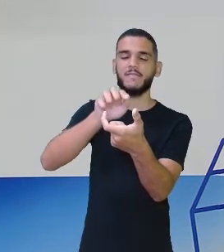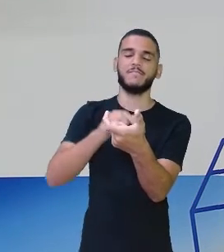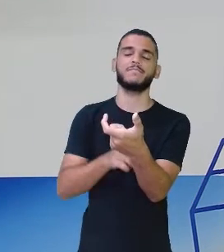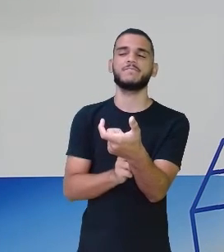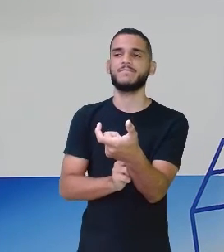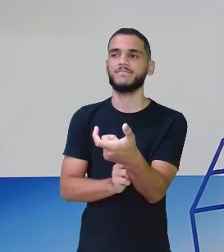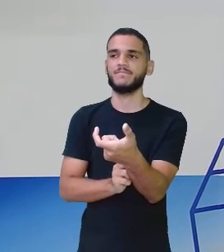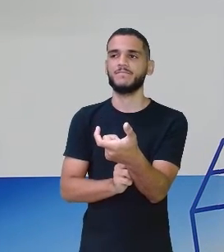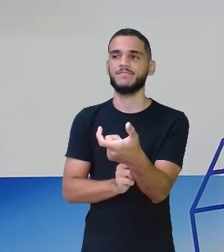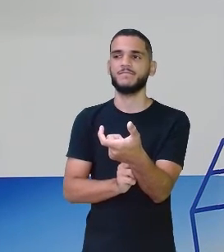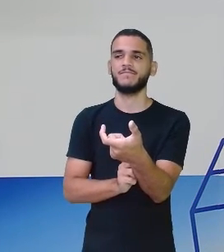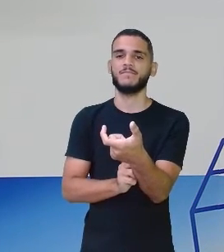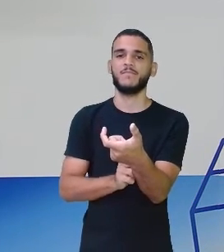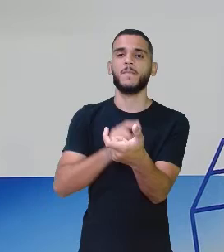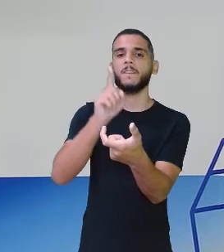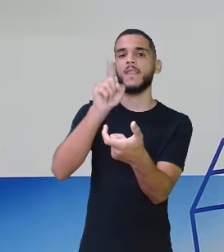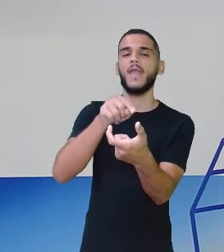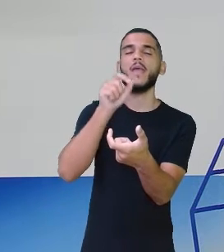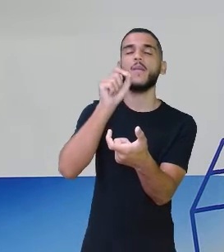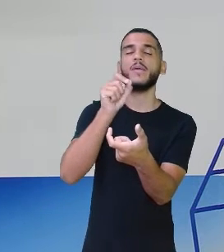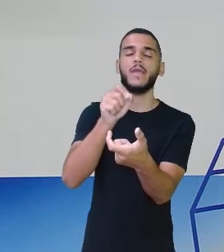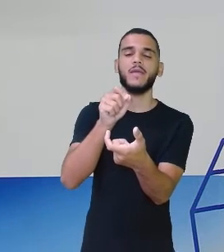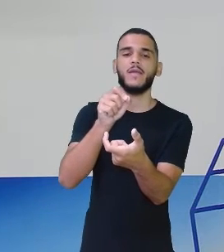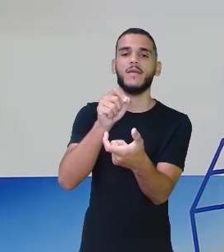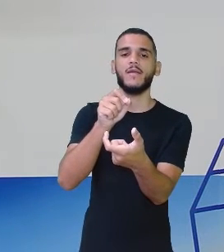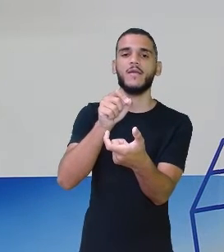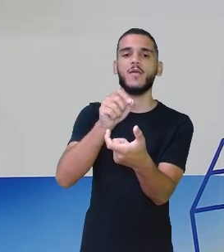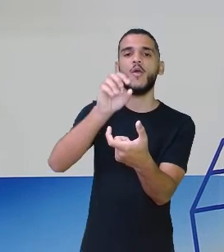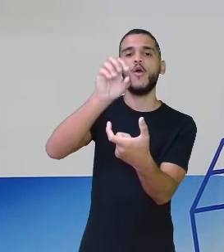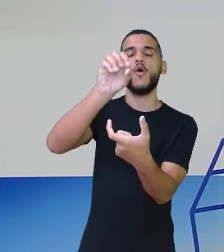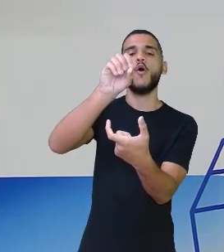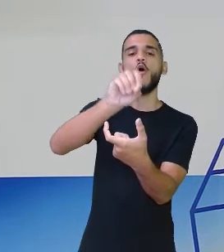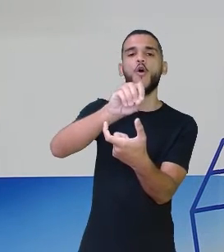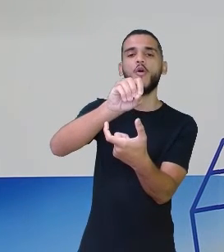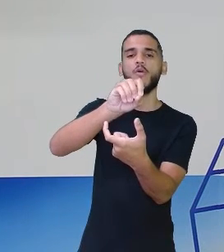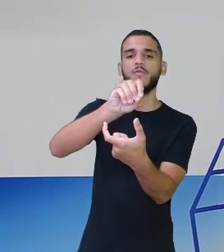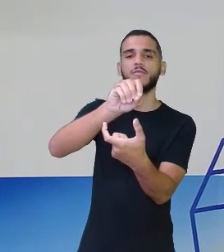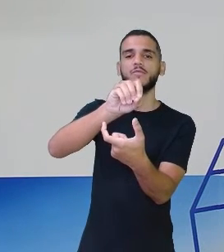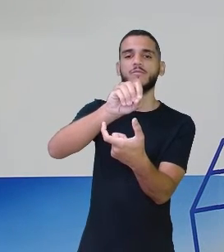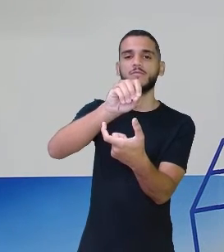Fé é uma oxítona. Café.